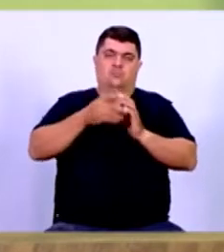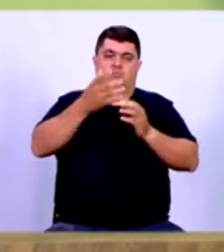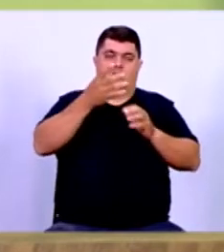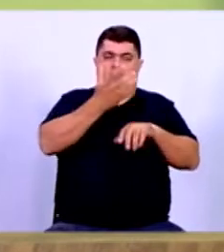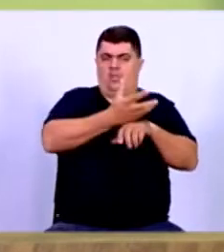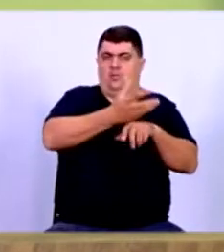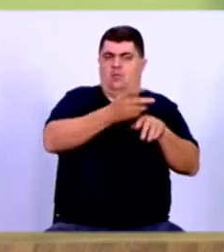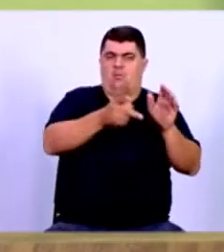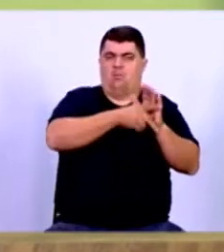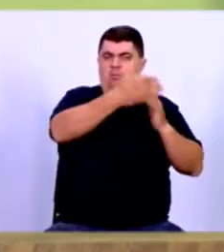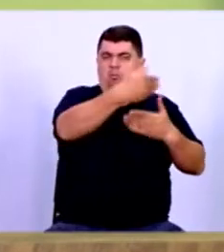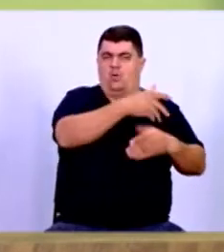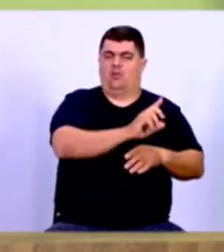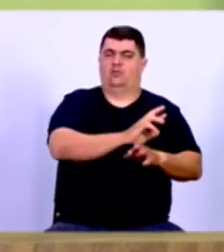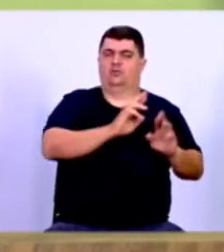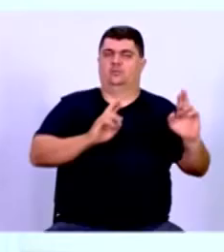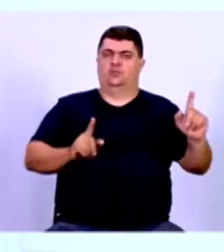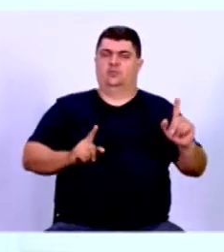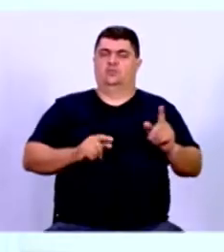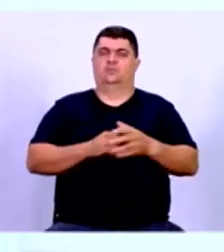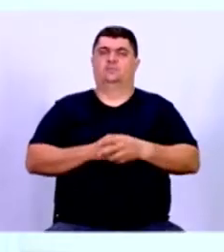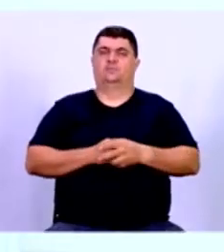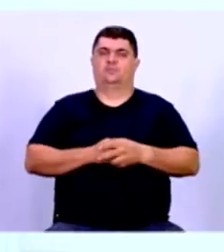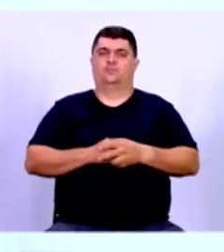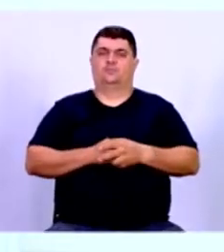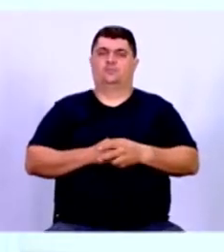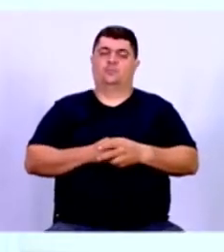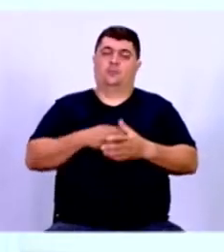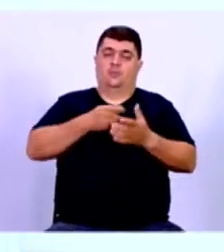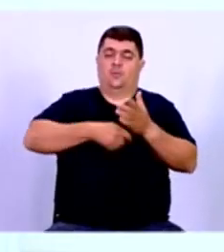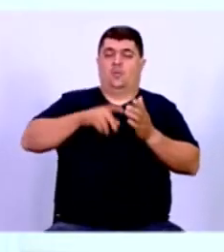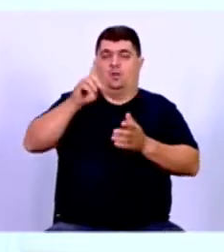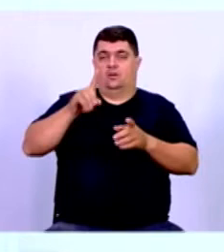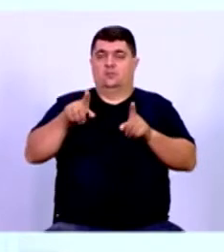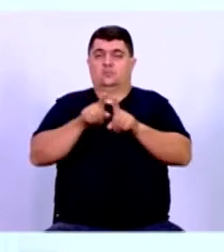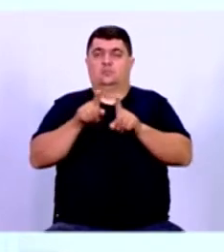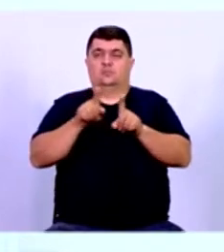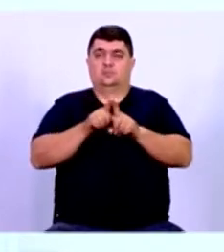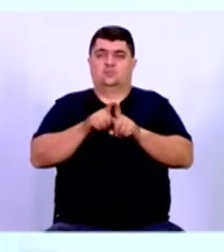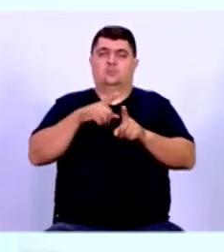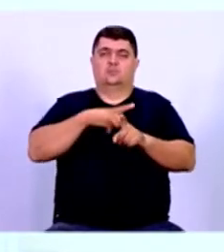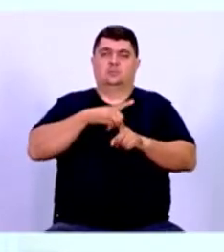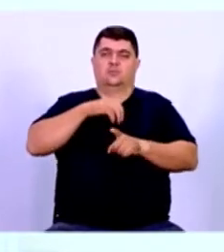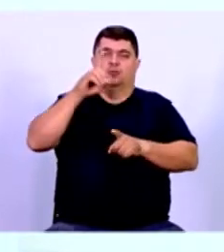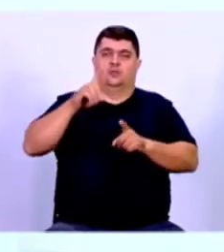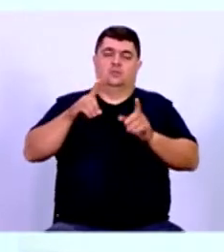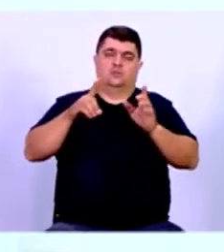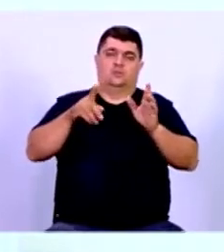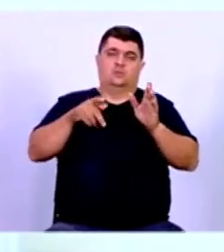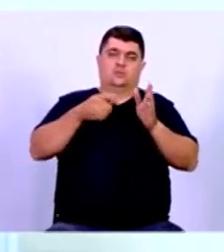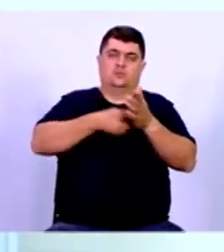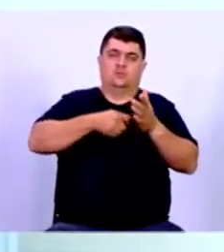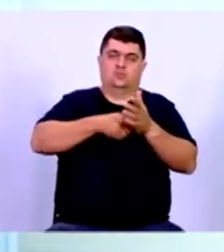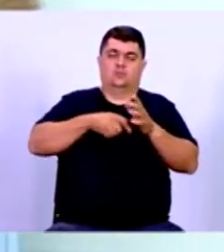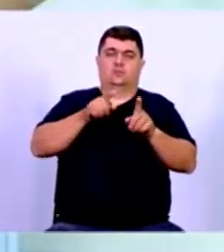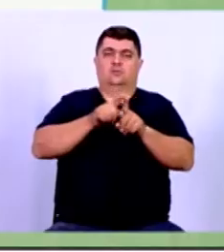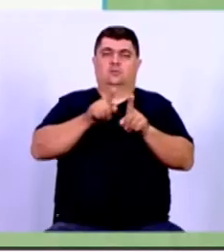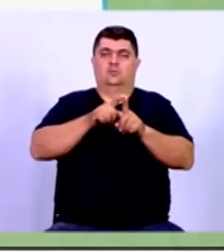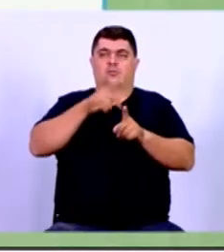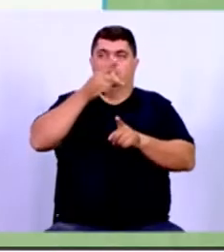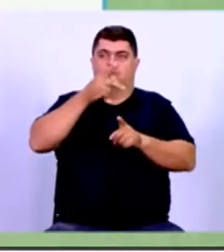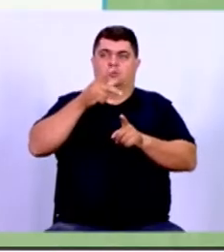avaliação de conteúdo. Além dos deveres e direitos do estagiário, nós temos os direitos e deveres dos agentes de